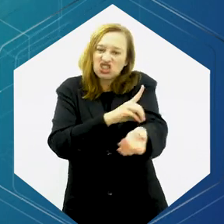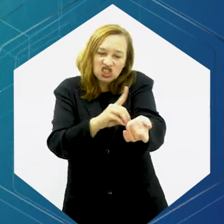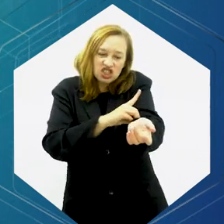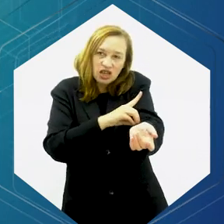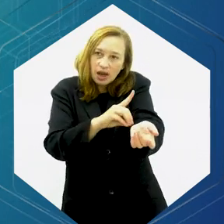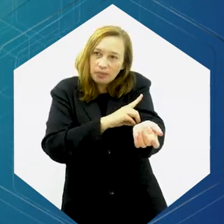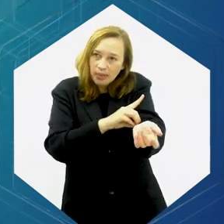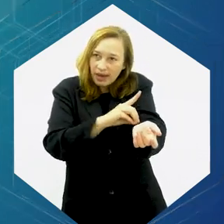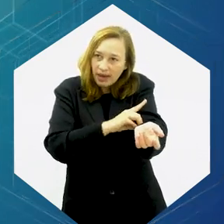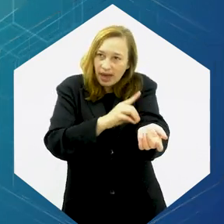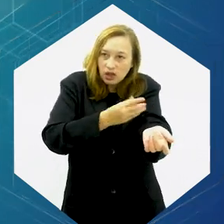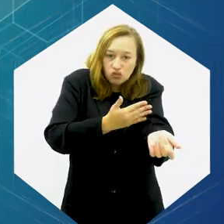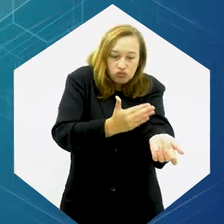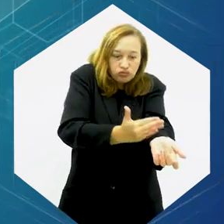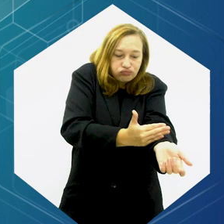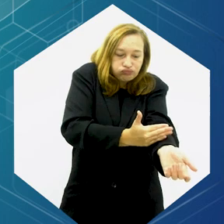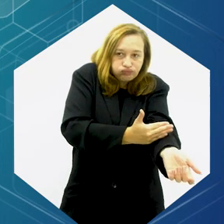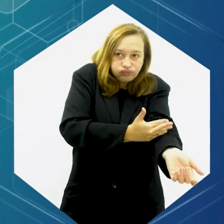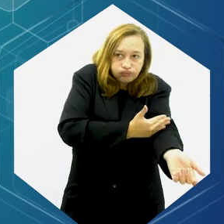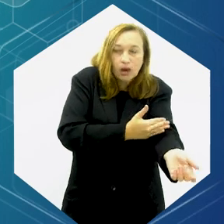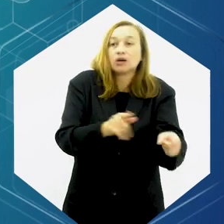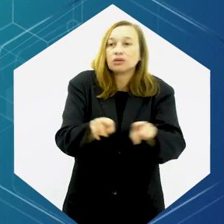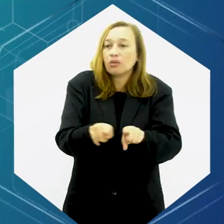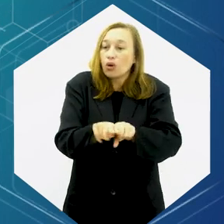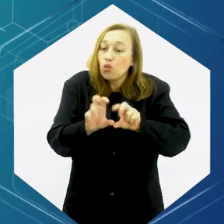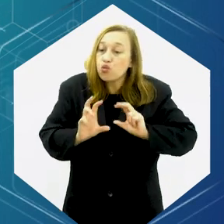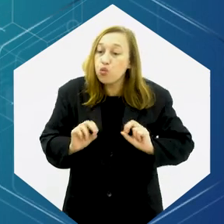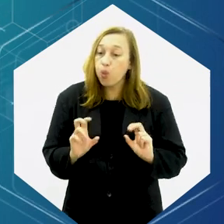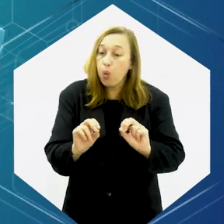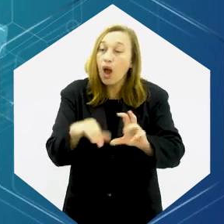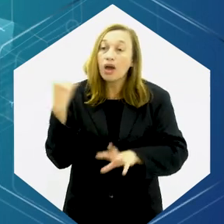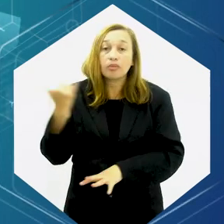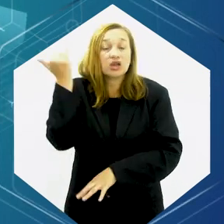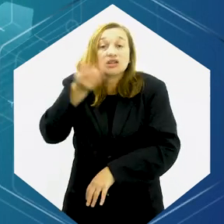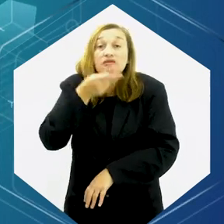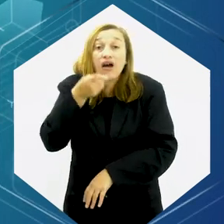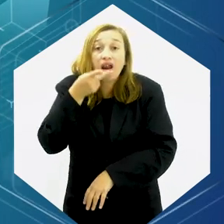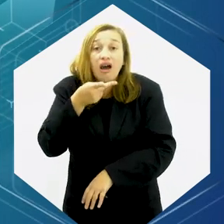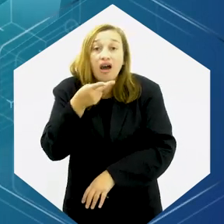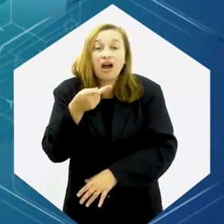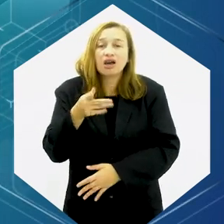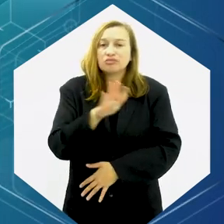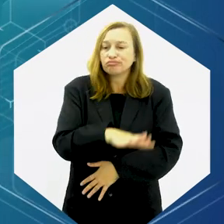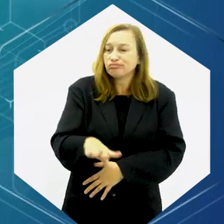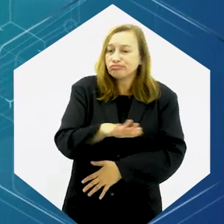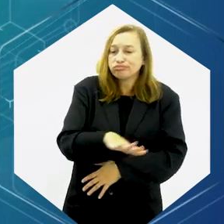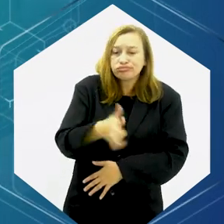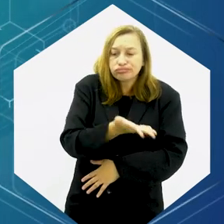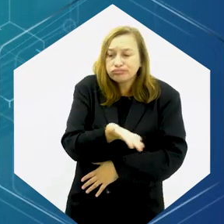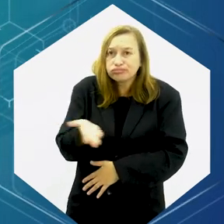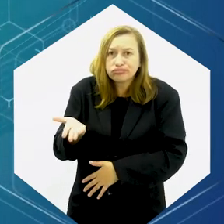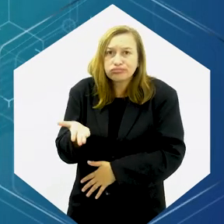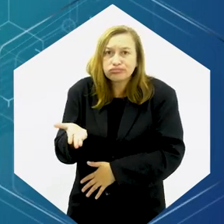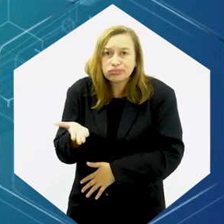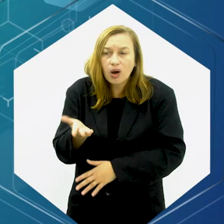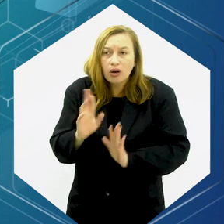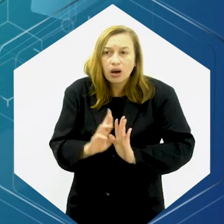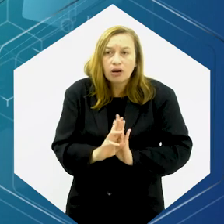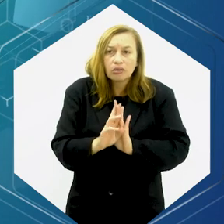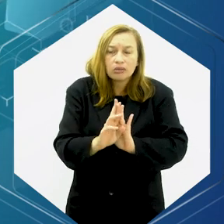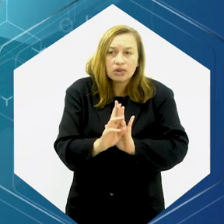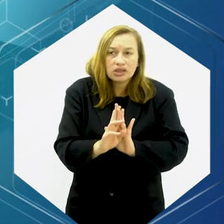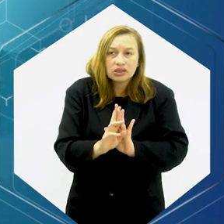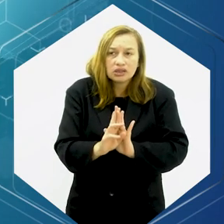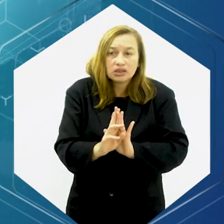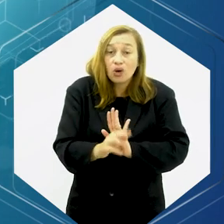a diabetes a hipertensão alguns casos de cânceres também mas é importante ressaltar que essas crianças elas